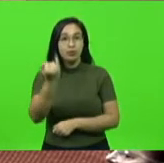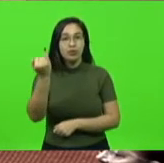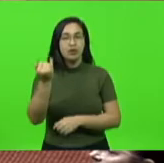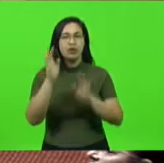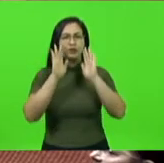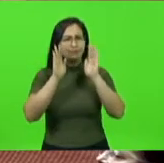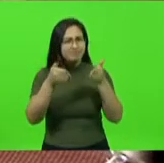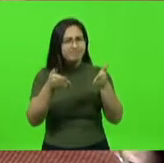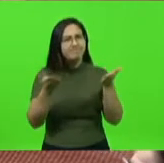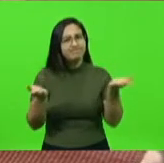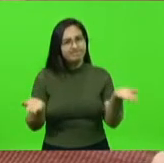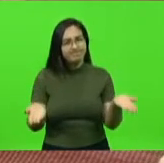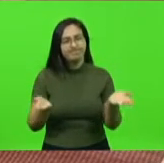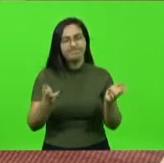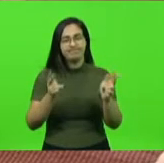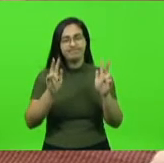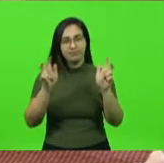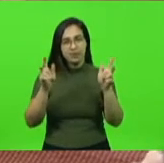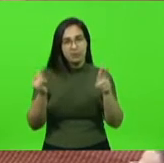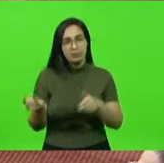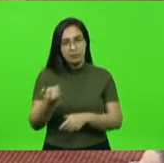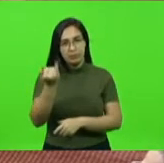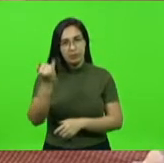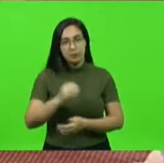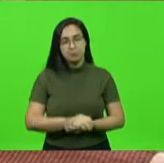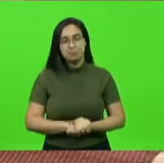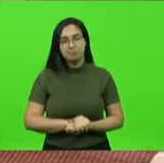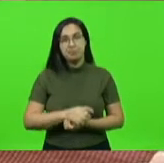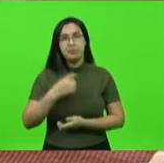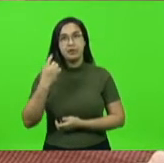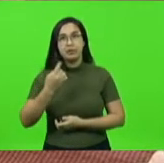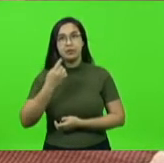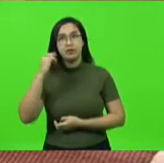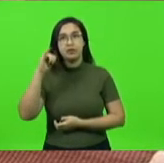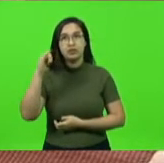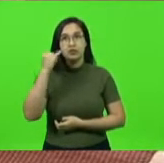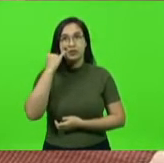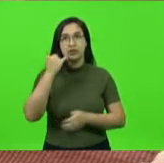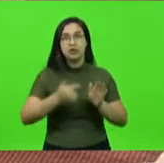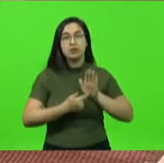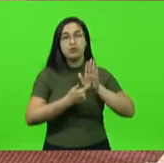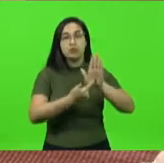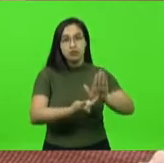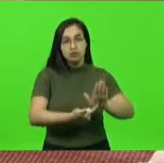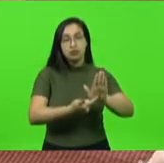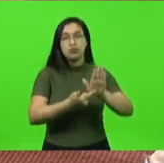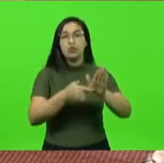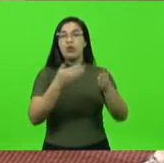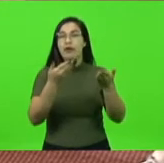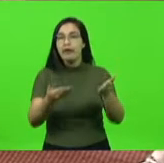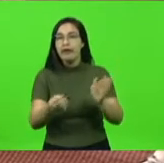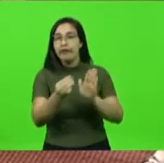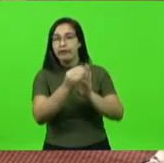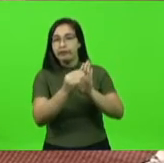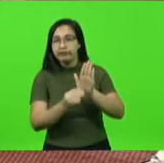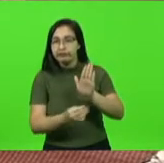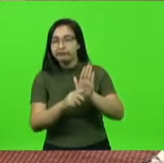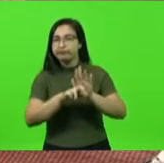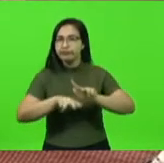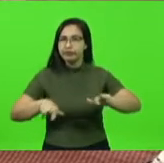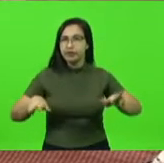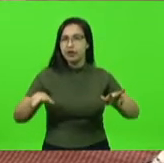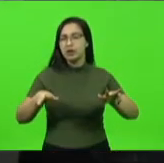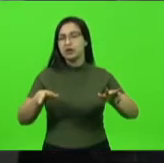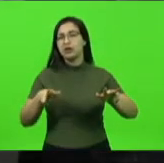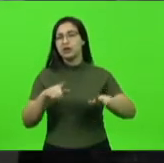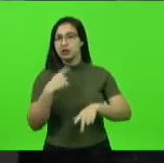focar no que interessa. O deputado Gessé, ele apresentou os seus motivos através desse requerimento que coloca em plenário para